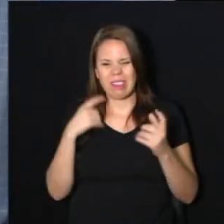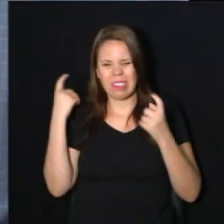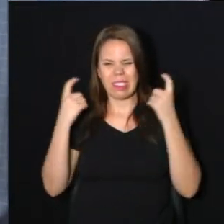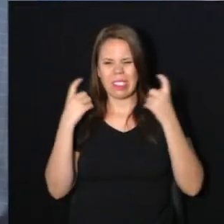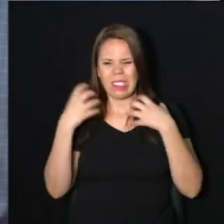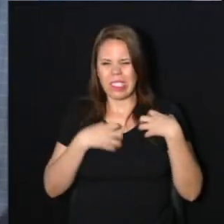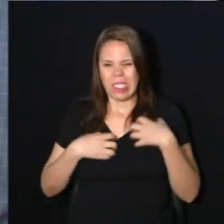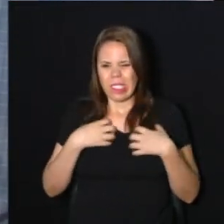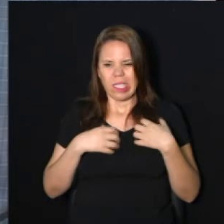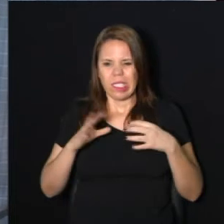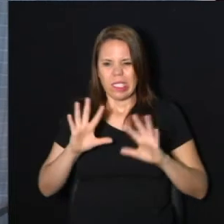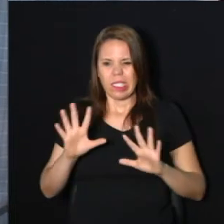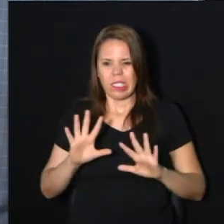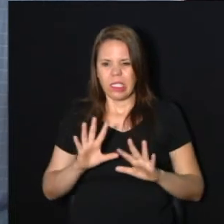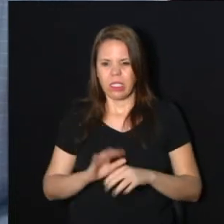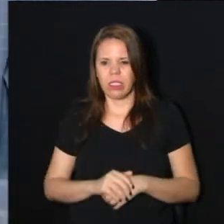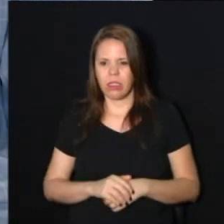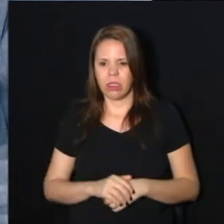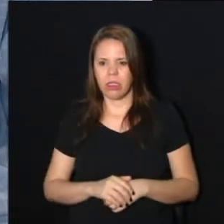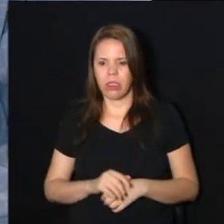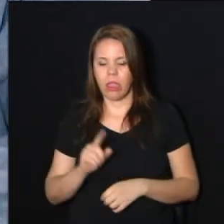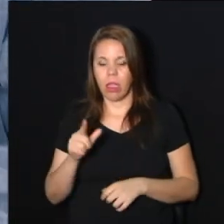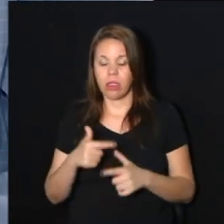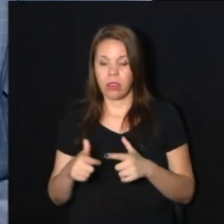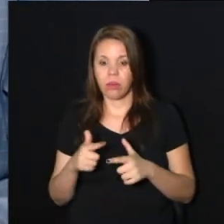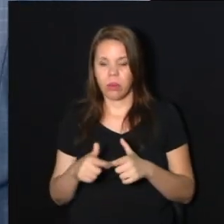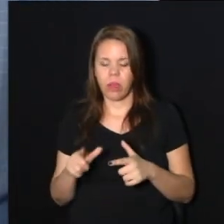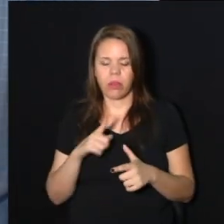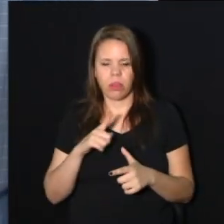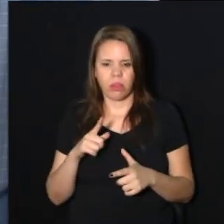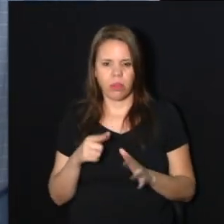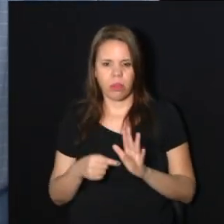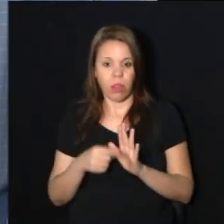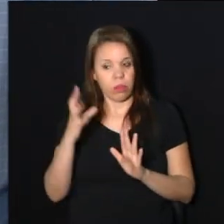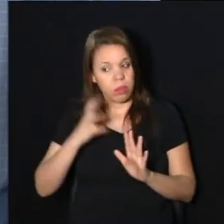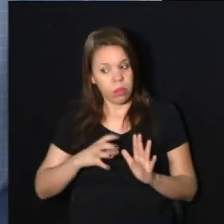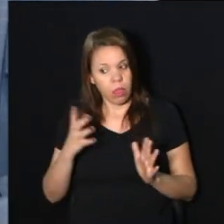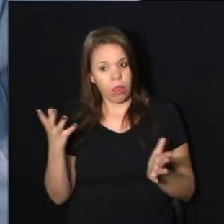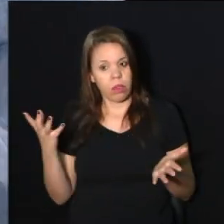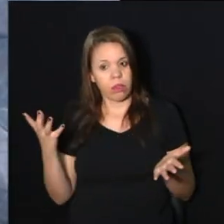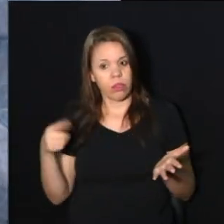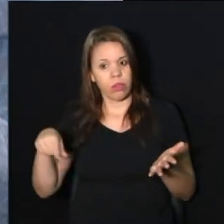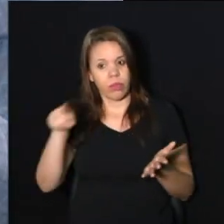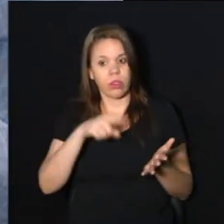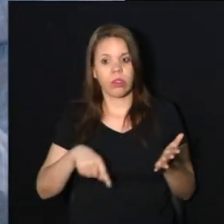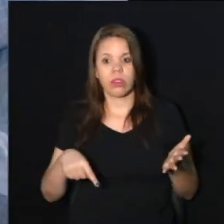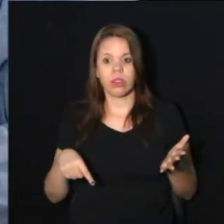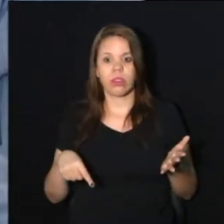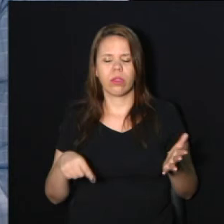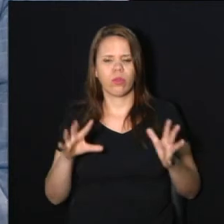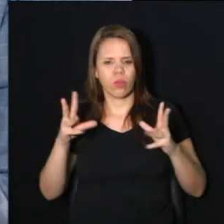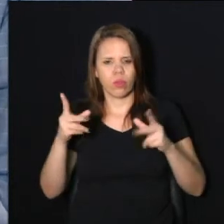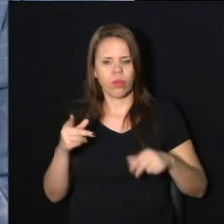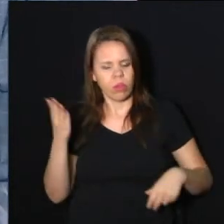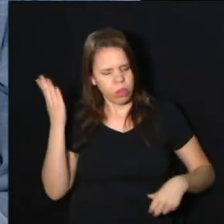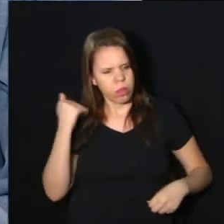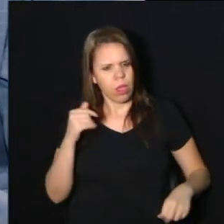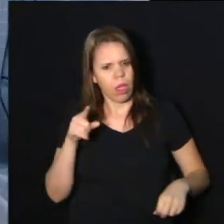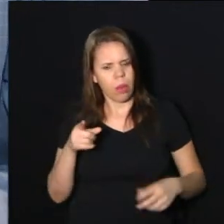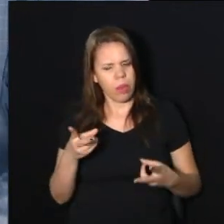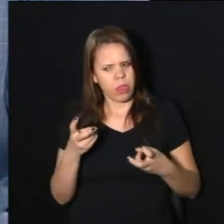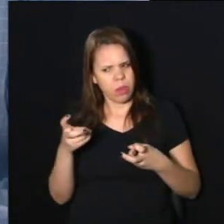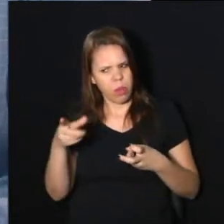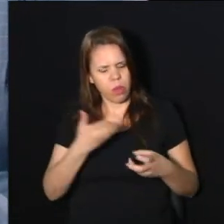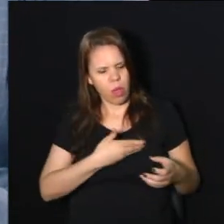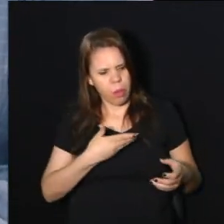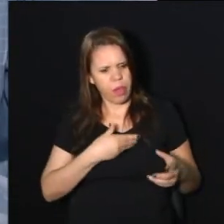uma tortura, né? Olha, esses problemas têm que ser levados a sério. E se você, todo mundo, quando você reconhece num amigo,